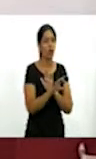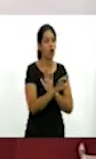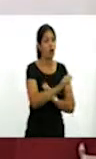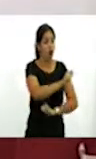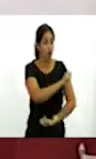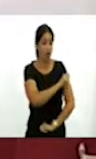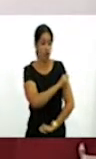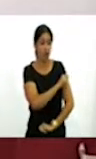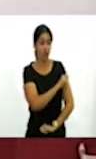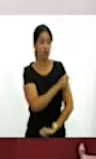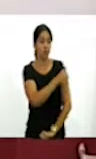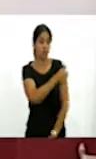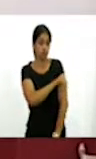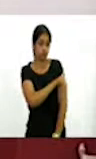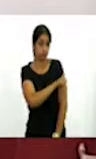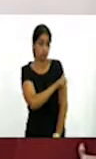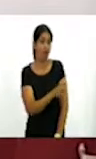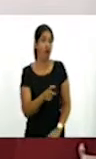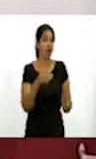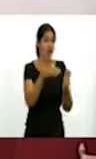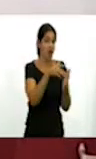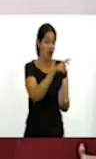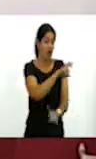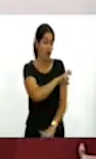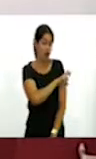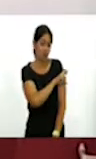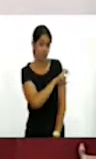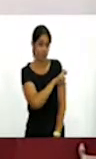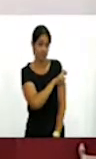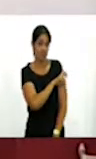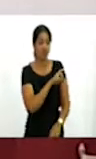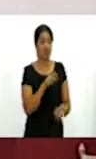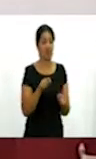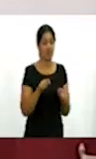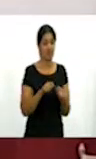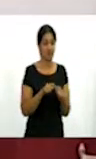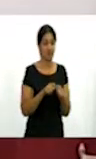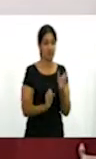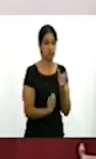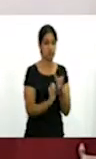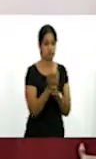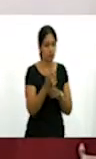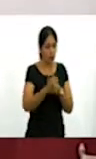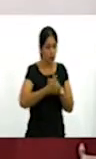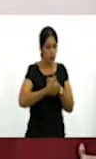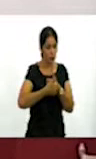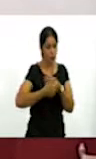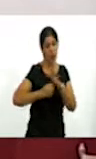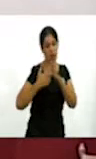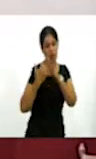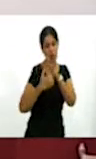desde o primeiro ano até o 5º ano é visa aproximar los de uma